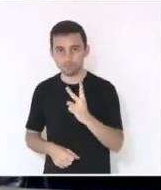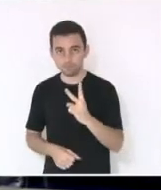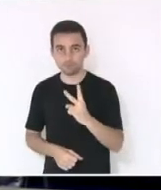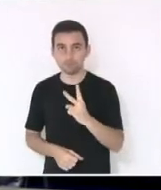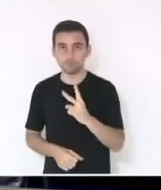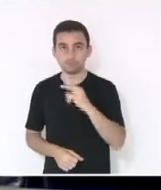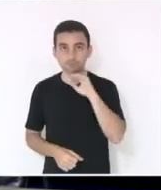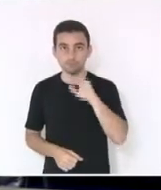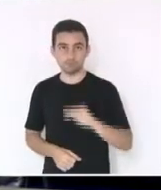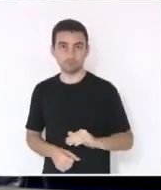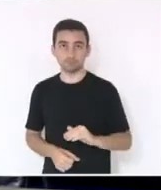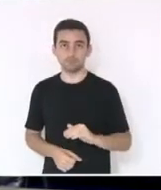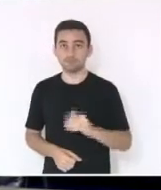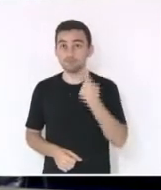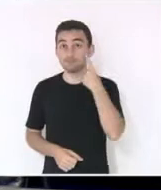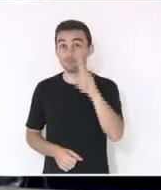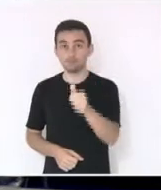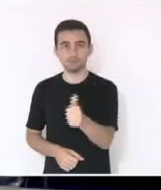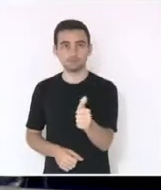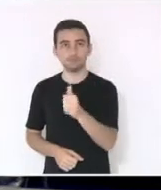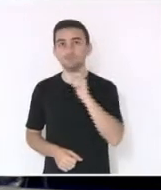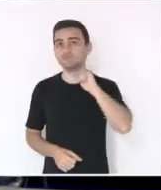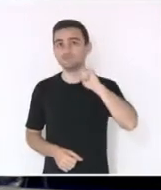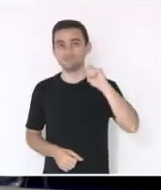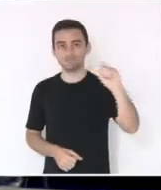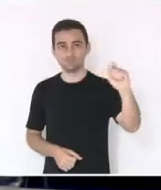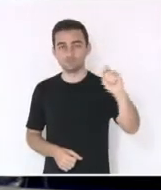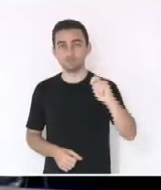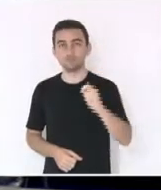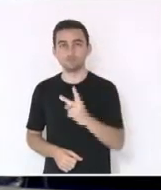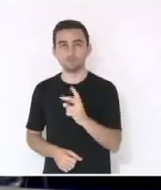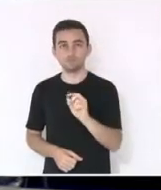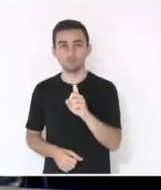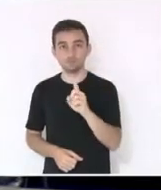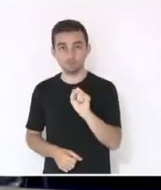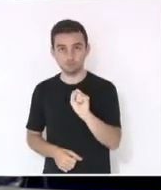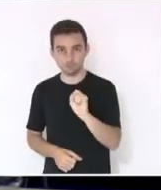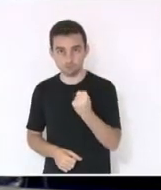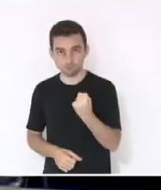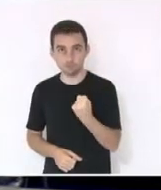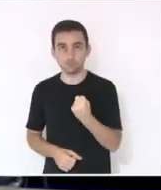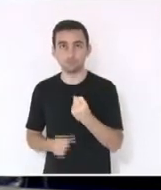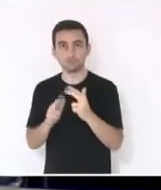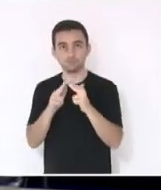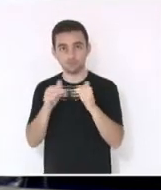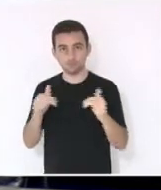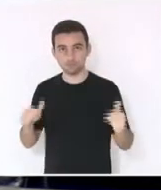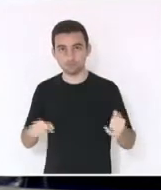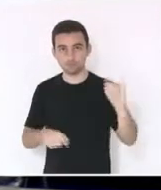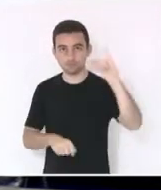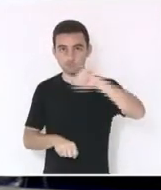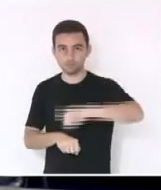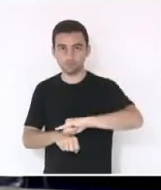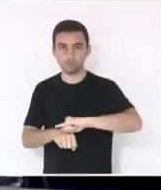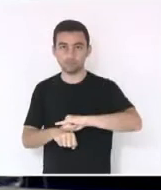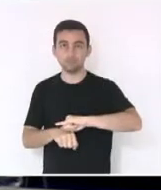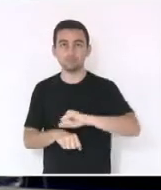dia 11 de abril de 2018, nessa cidade de Florianópolis, capital do estado de Santa